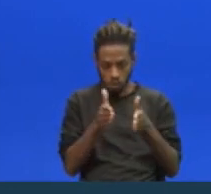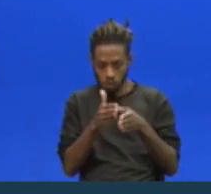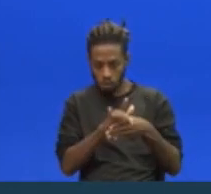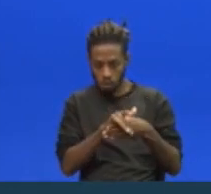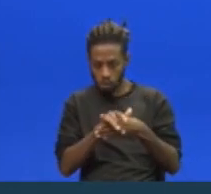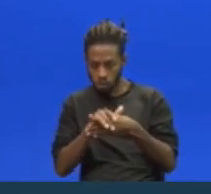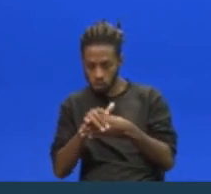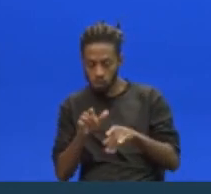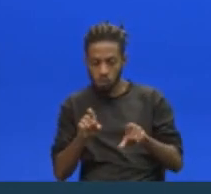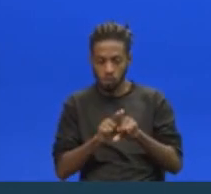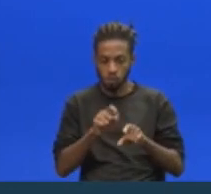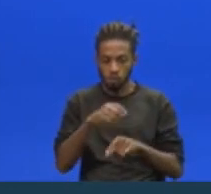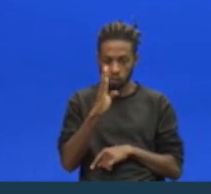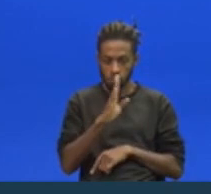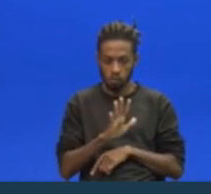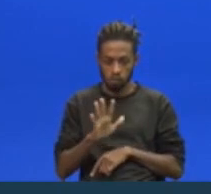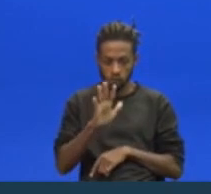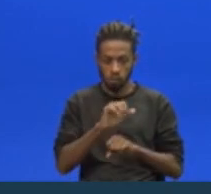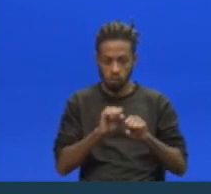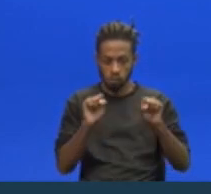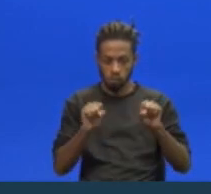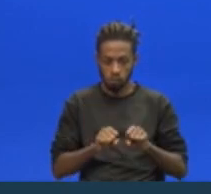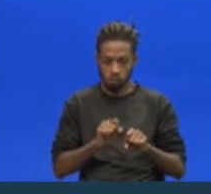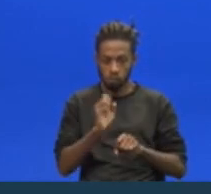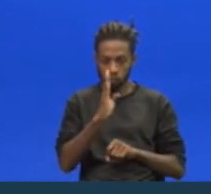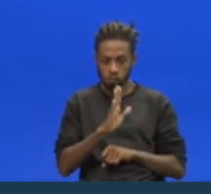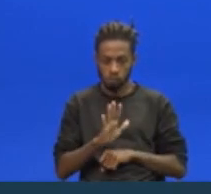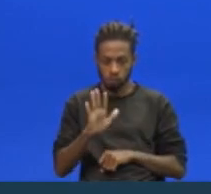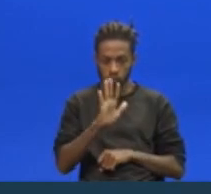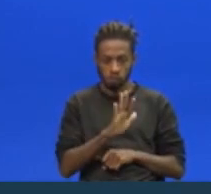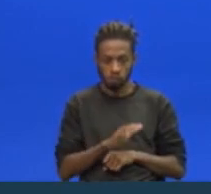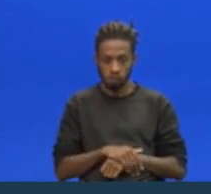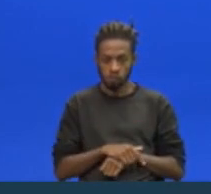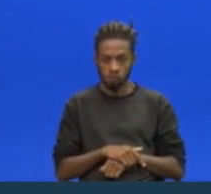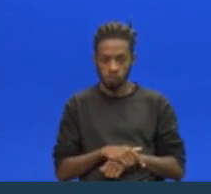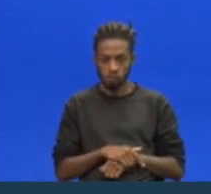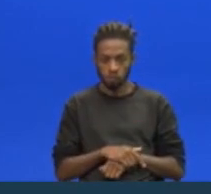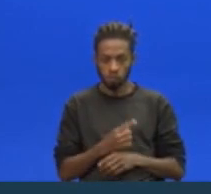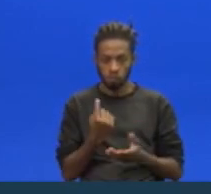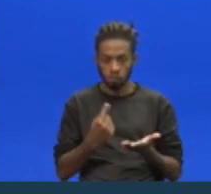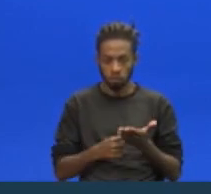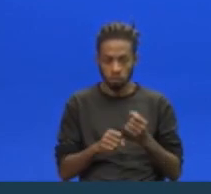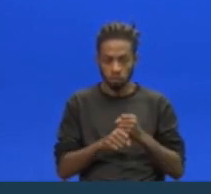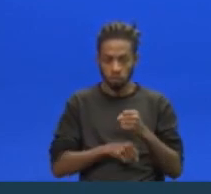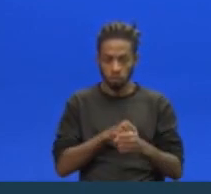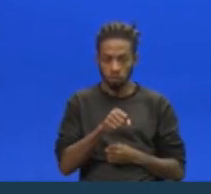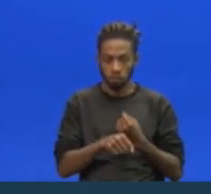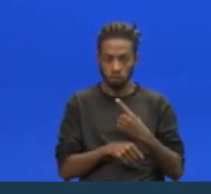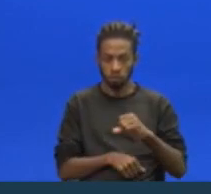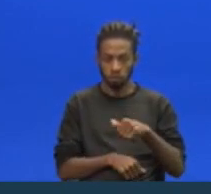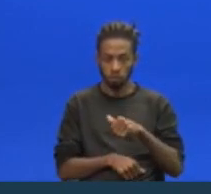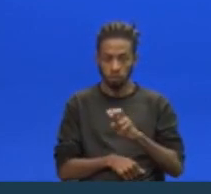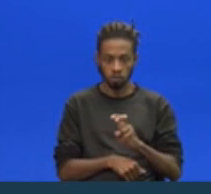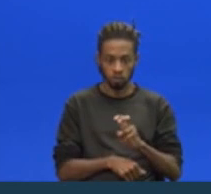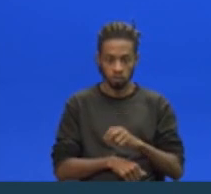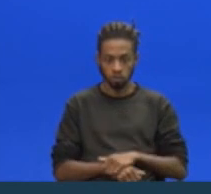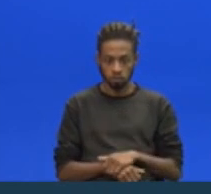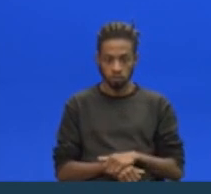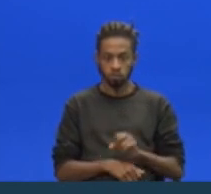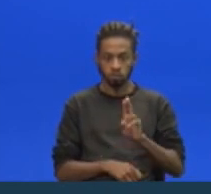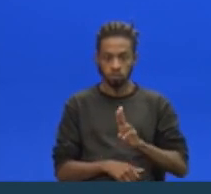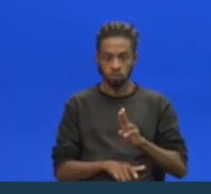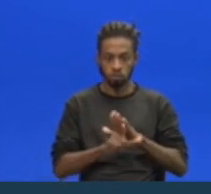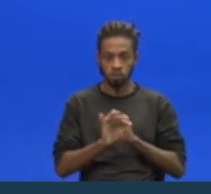doenças. Então, no Brasil, o Sistema Nacional de Vigilância Epidemiológica foi instituído em 1975, através de uma